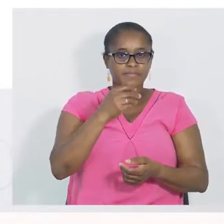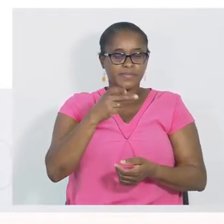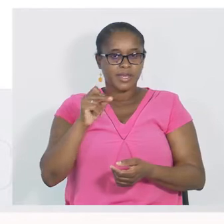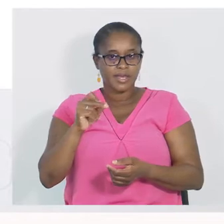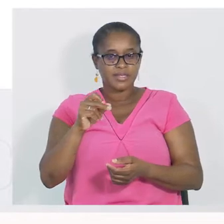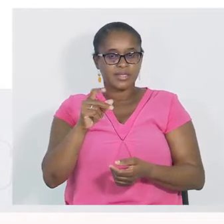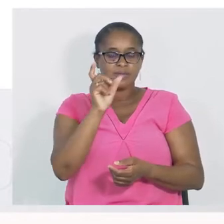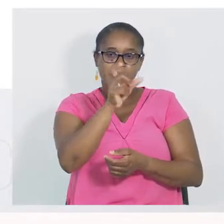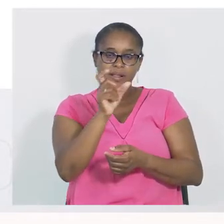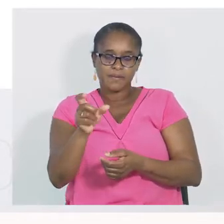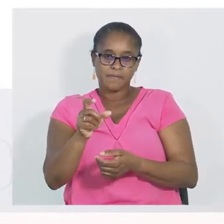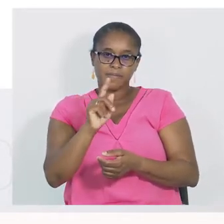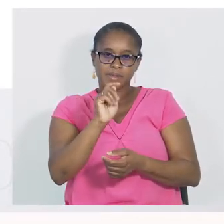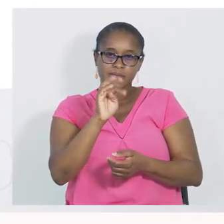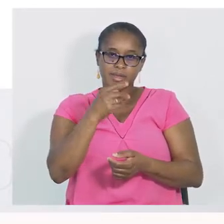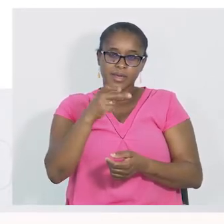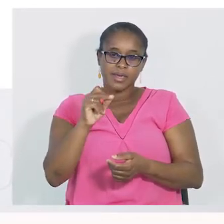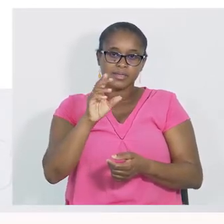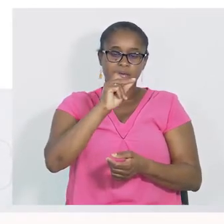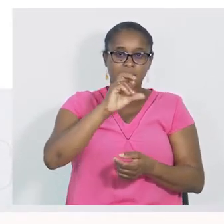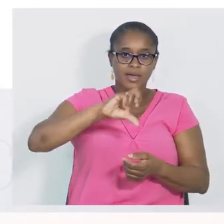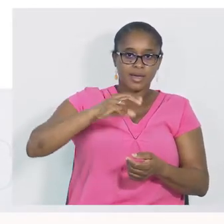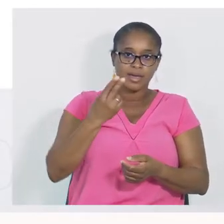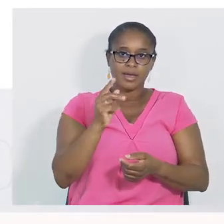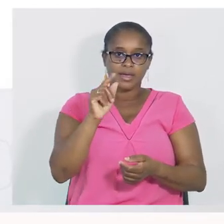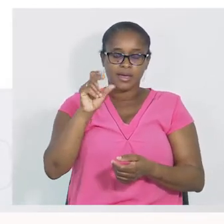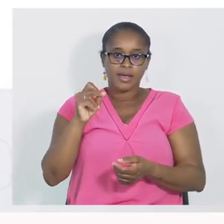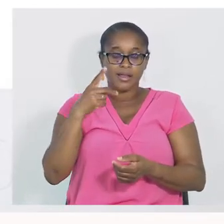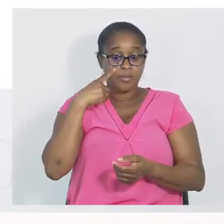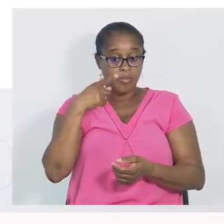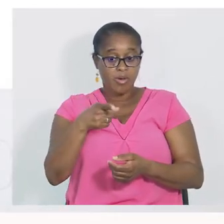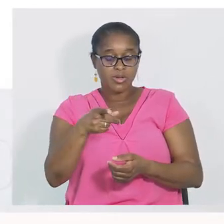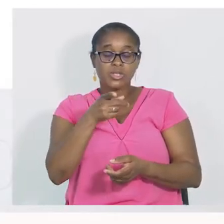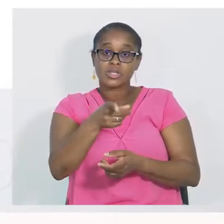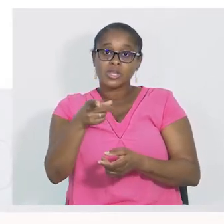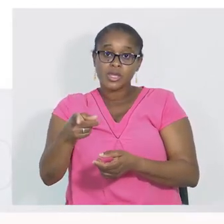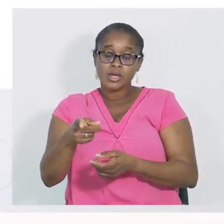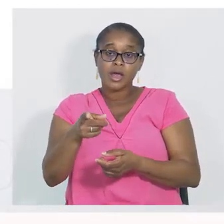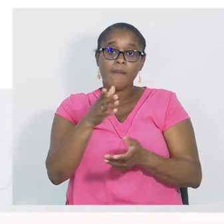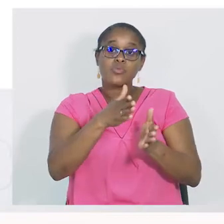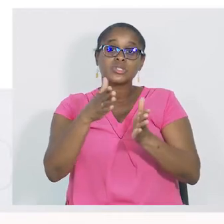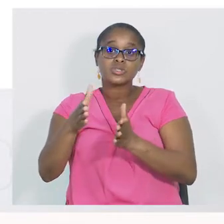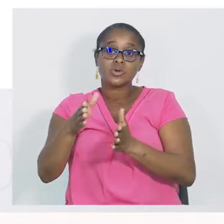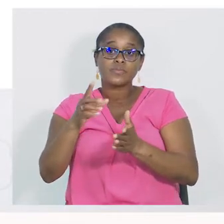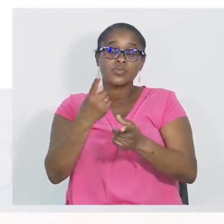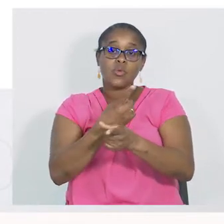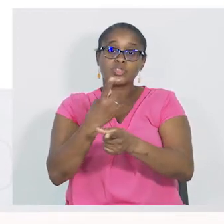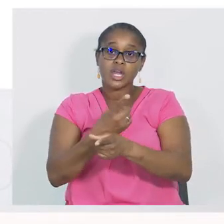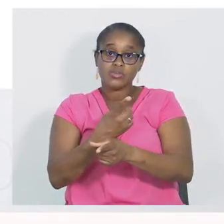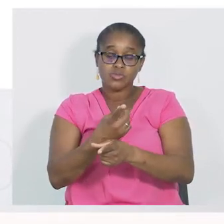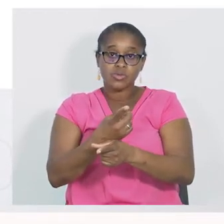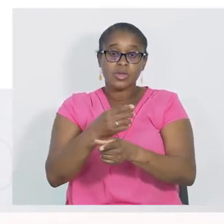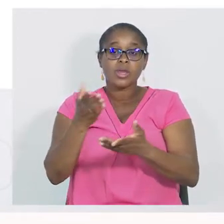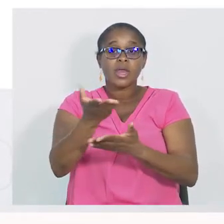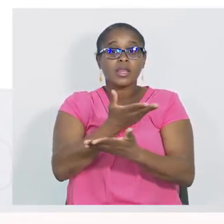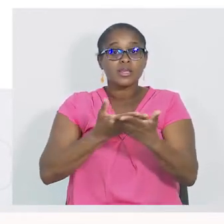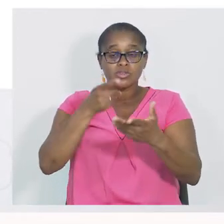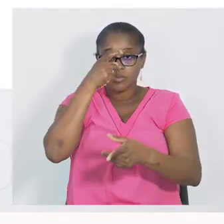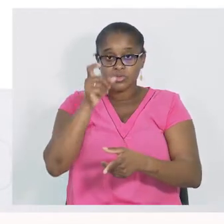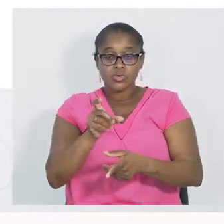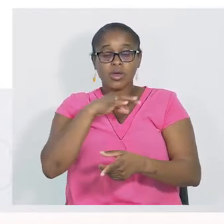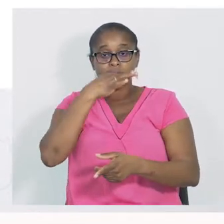Essas palavras exprimem alguma coisa. Essas palavras exprimem a relação, não é?